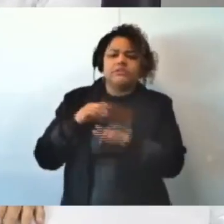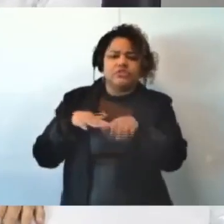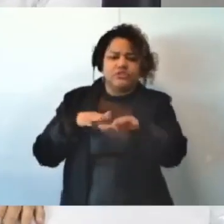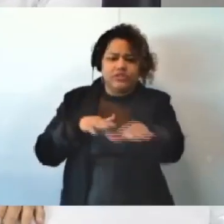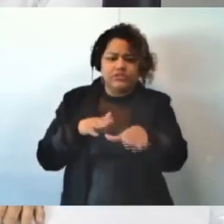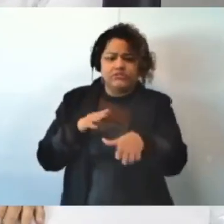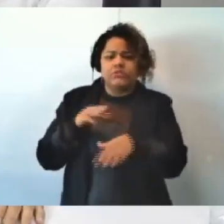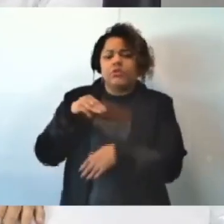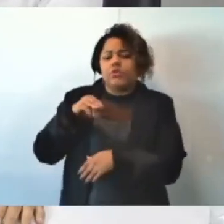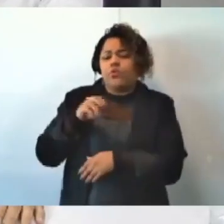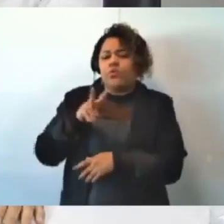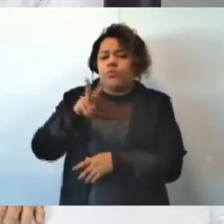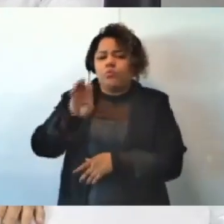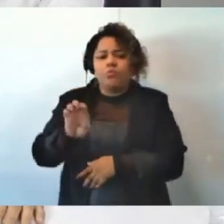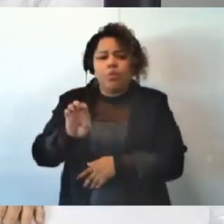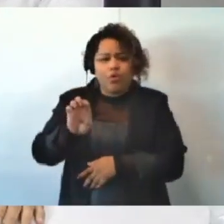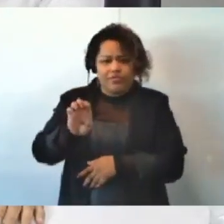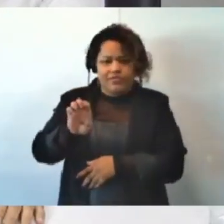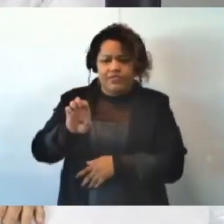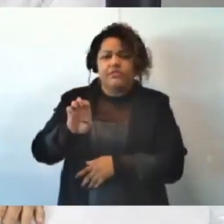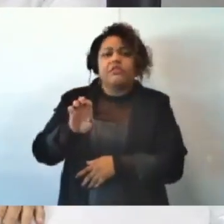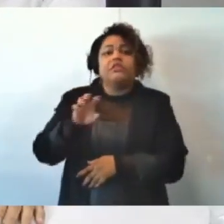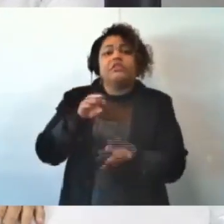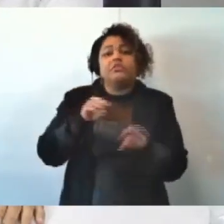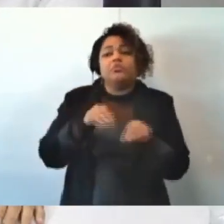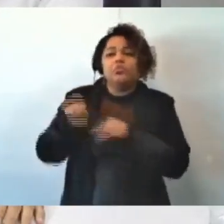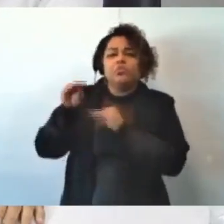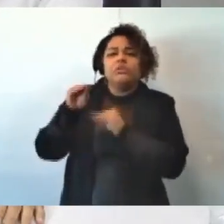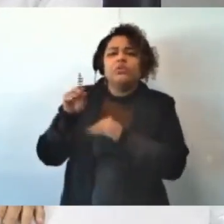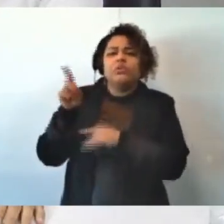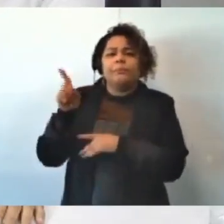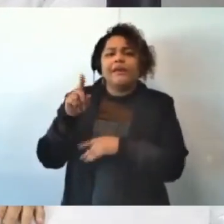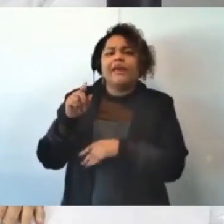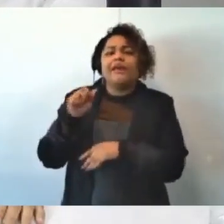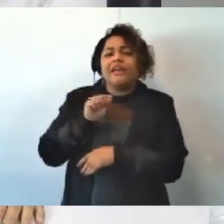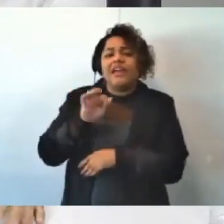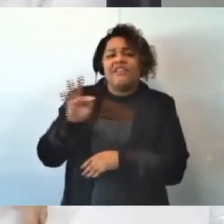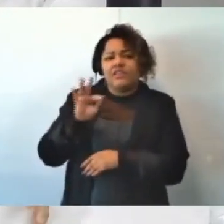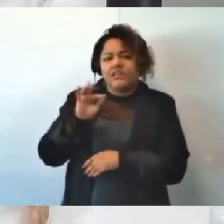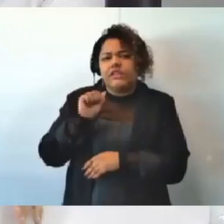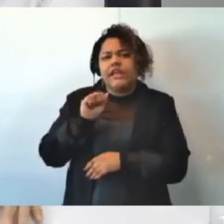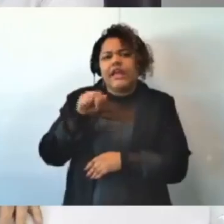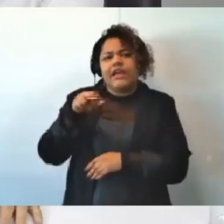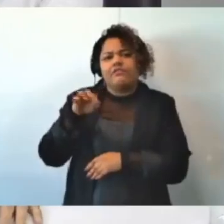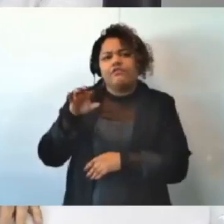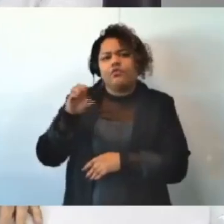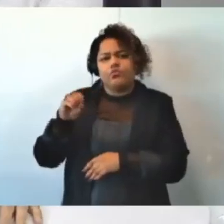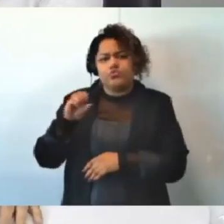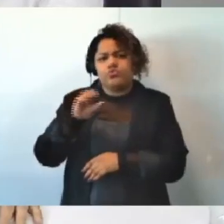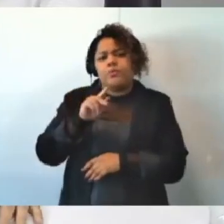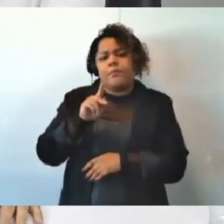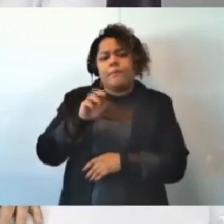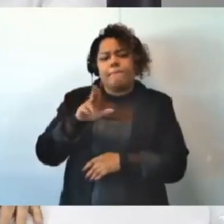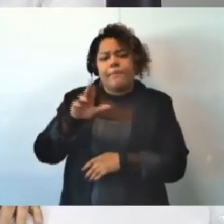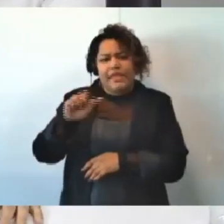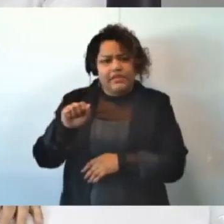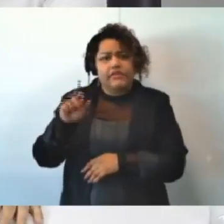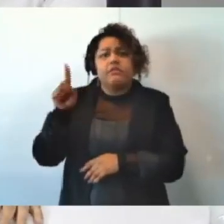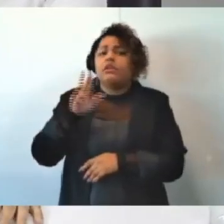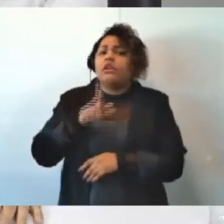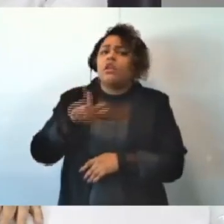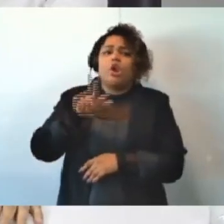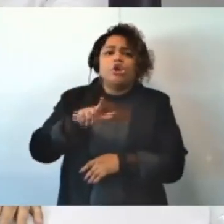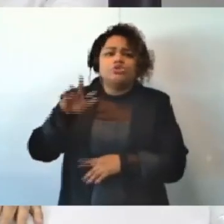mudanças até para Afonso Pena. Então, como é que eu não vou impactar o trânsito na Floresta? Claro que vai ter impacto. Então, esse é o